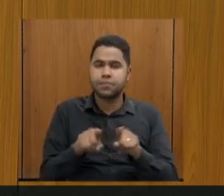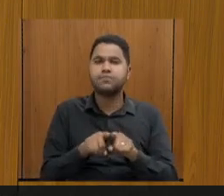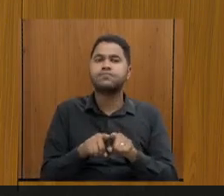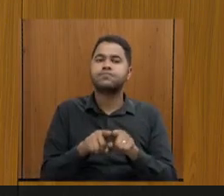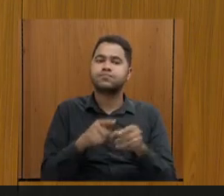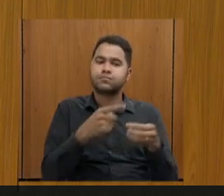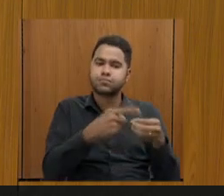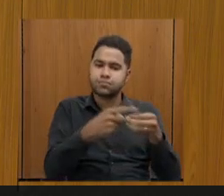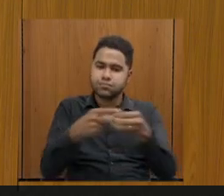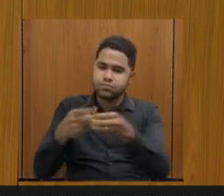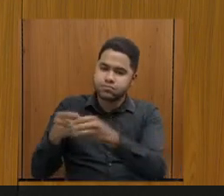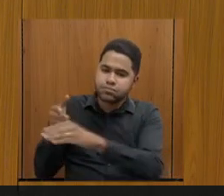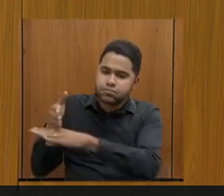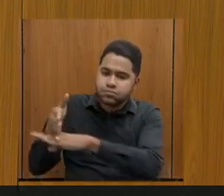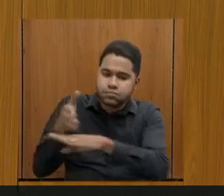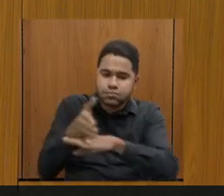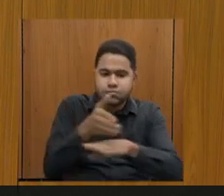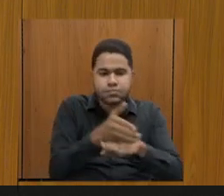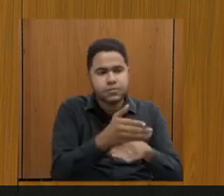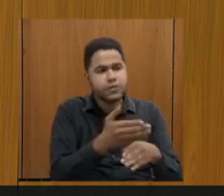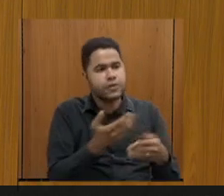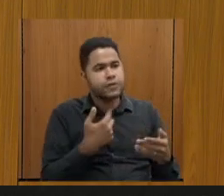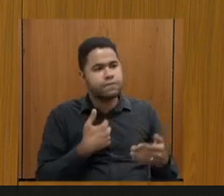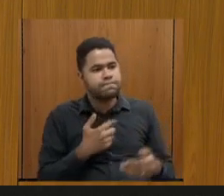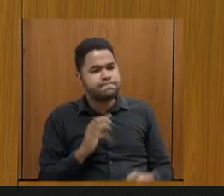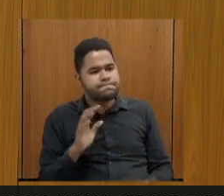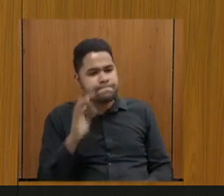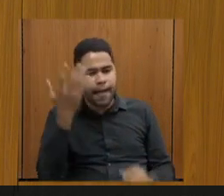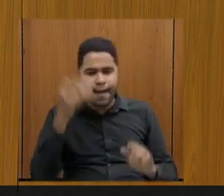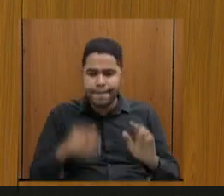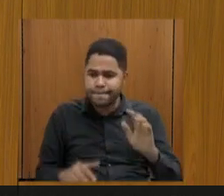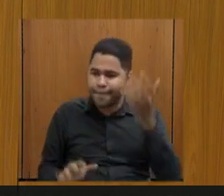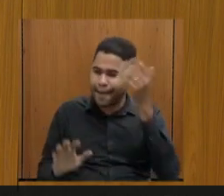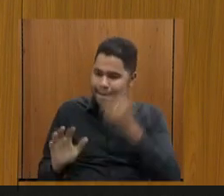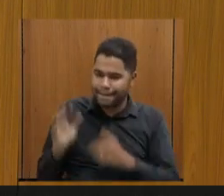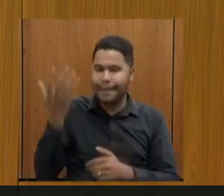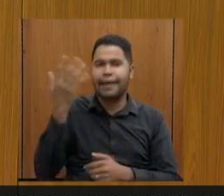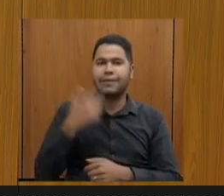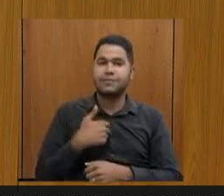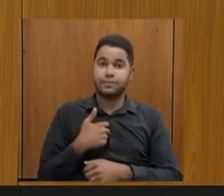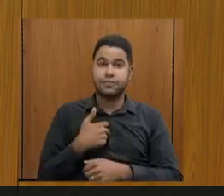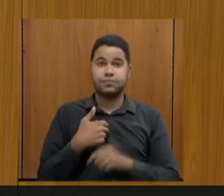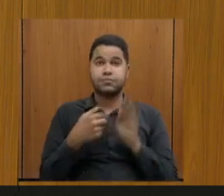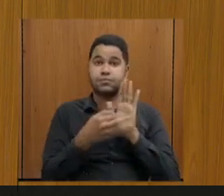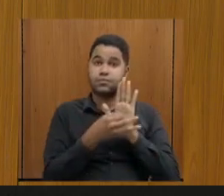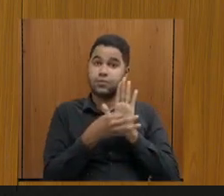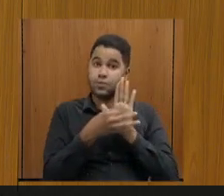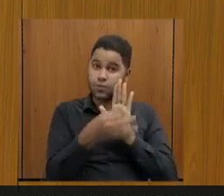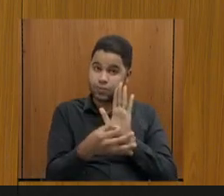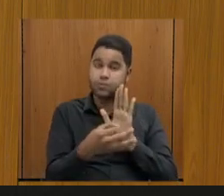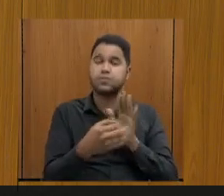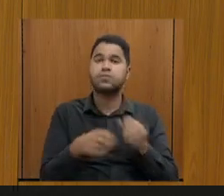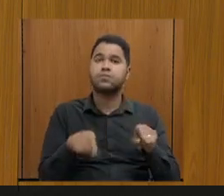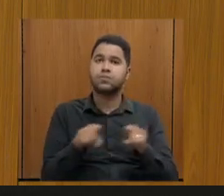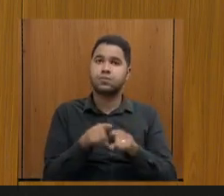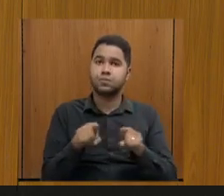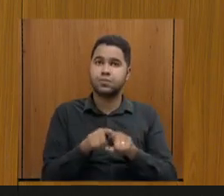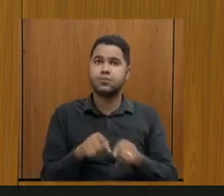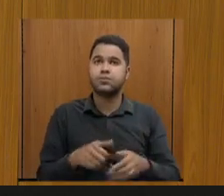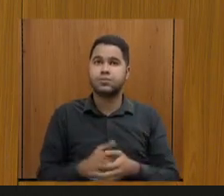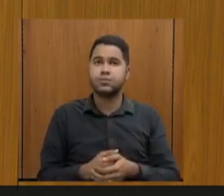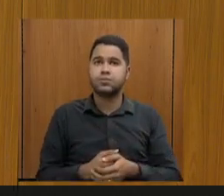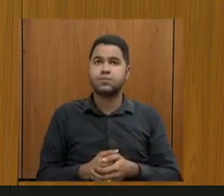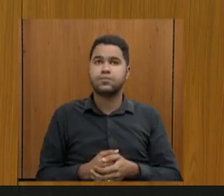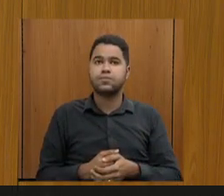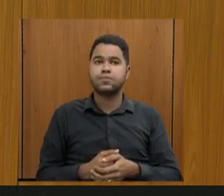nos municípios deparado com várias situações eu tenho aqui sugestões a dar também